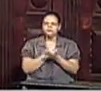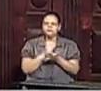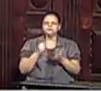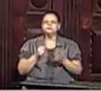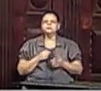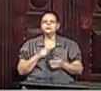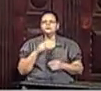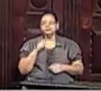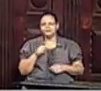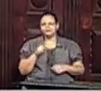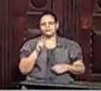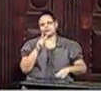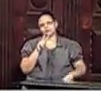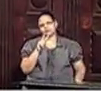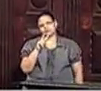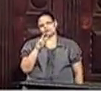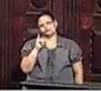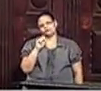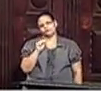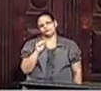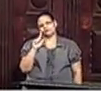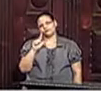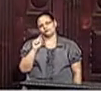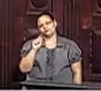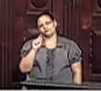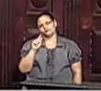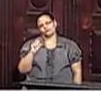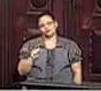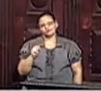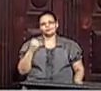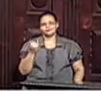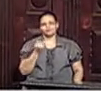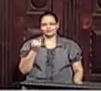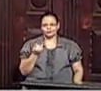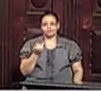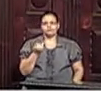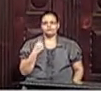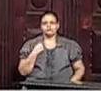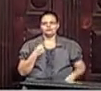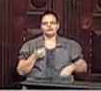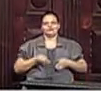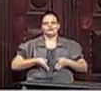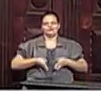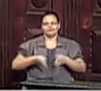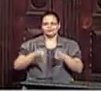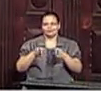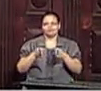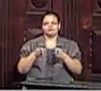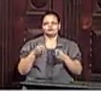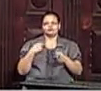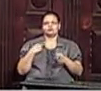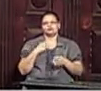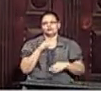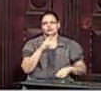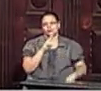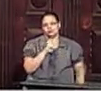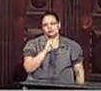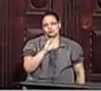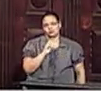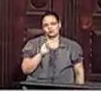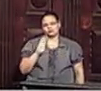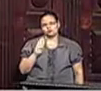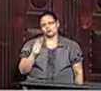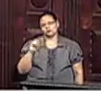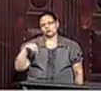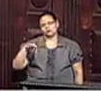Via Lagos, a mais importante ligação com a região dos lagos, que vai ali de Rio Bonito até Cabo Frio, e